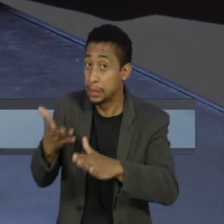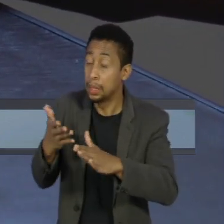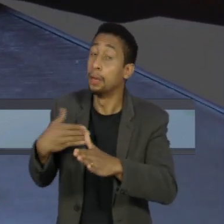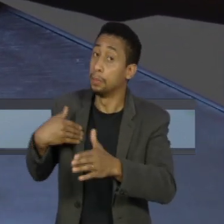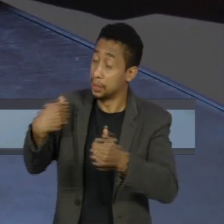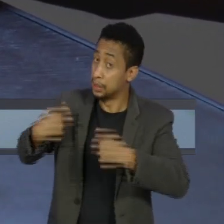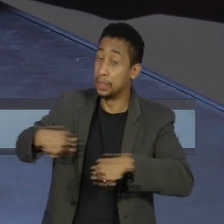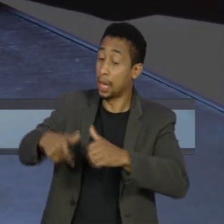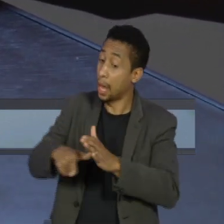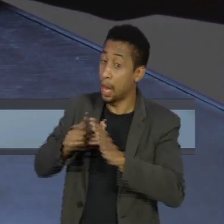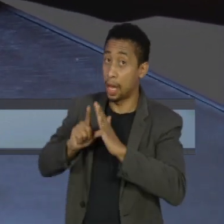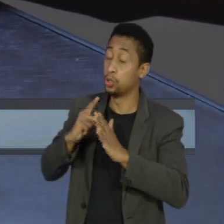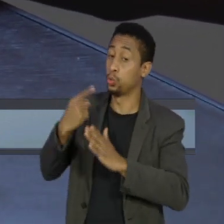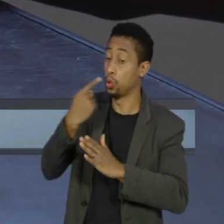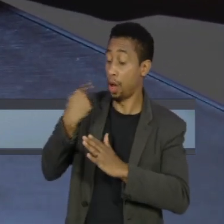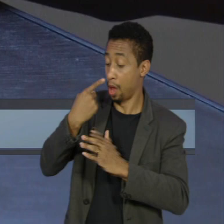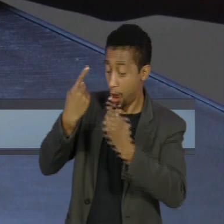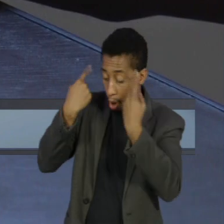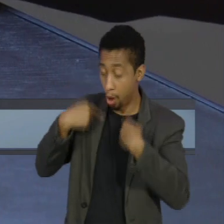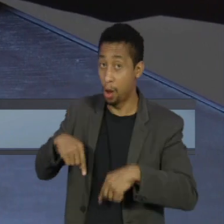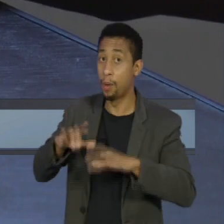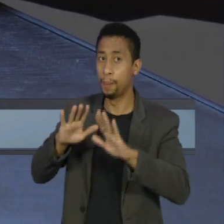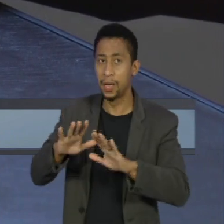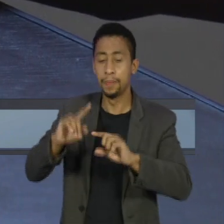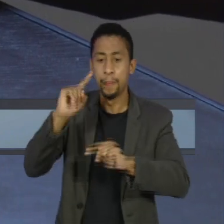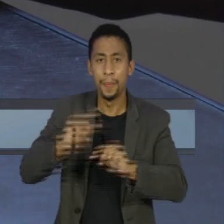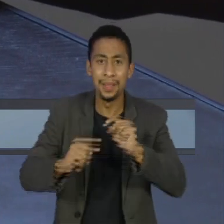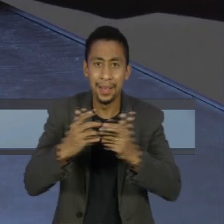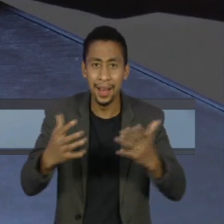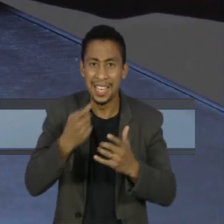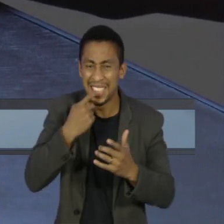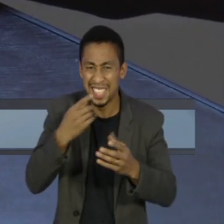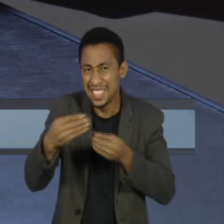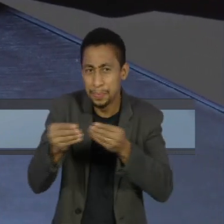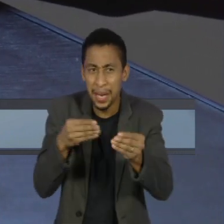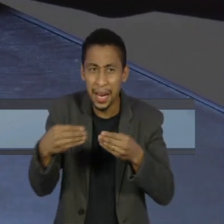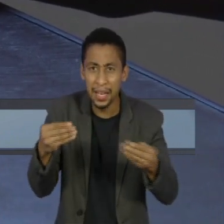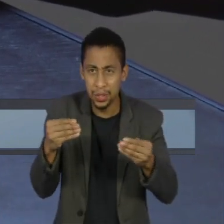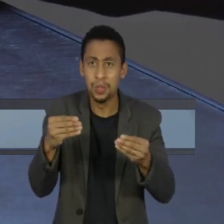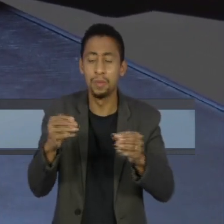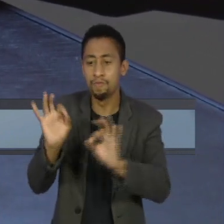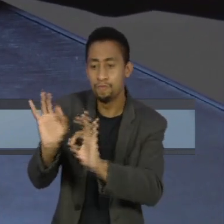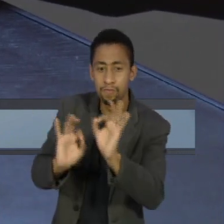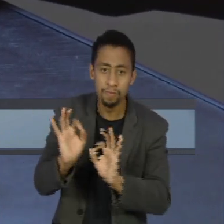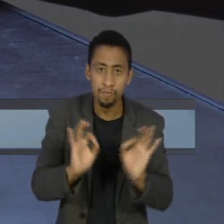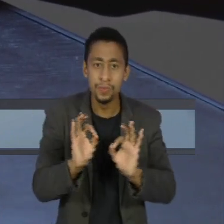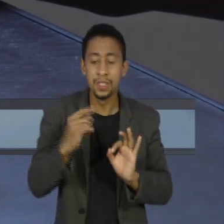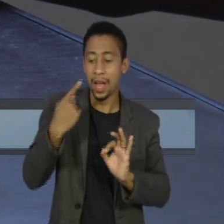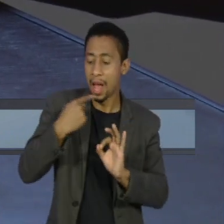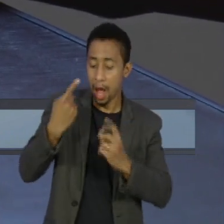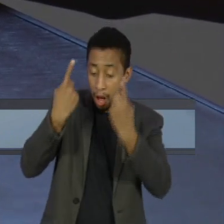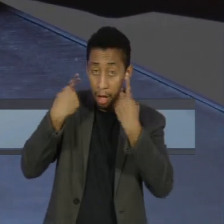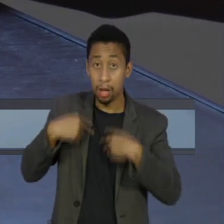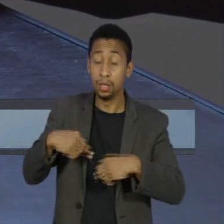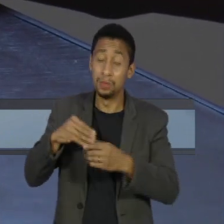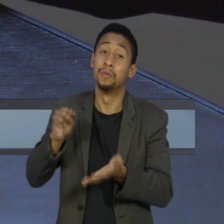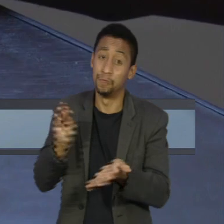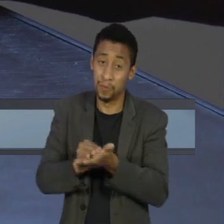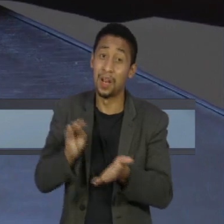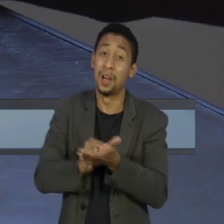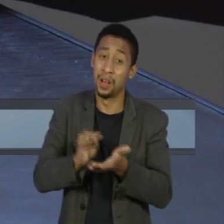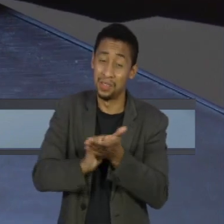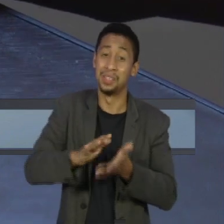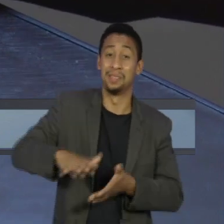prazo, mas que outros materiais, como insumos plásticos utilizados na realização dos testes, estão em falta no